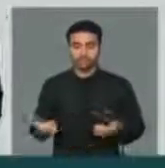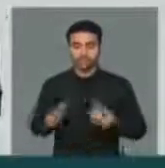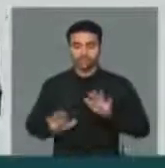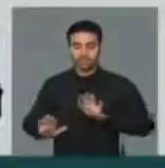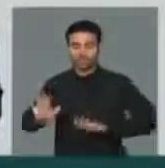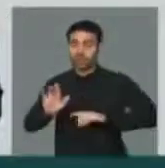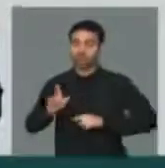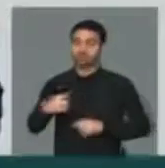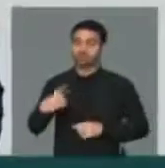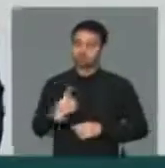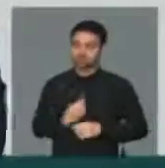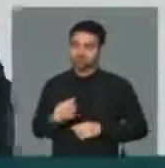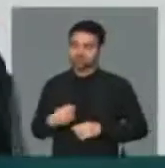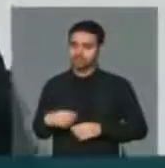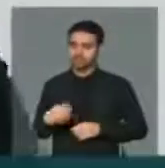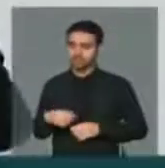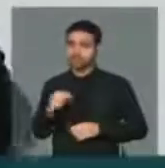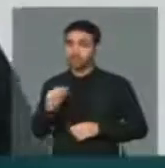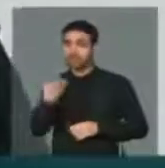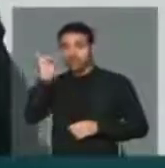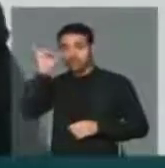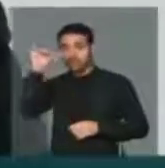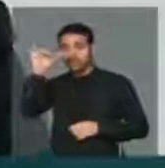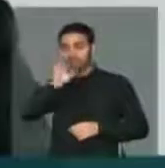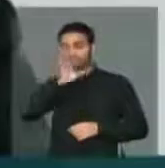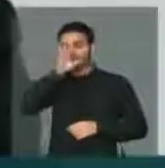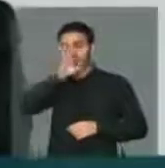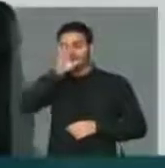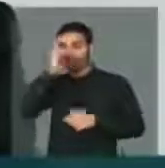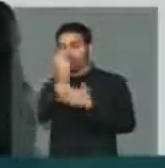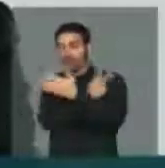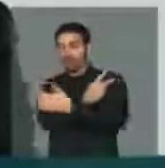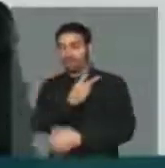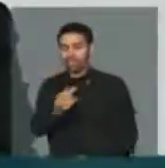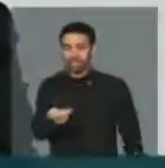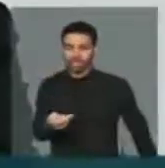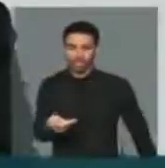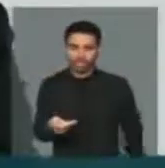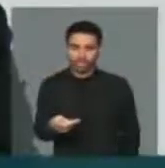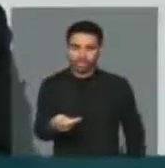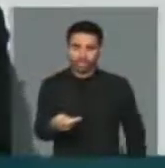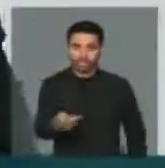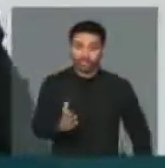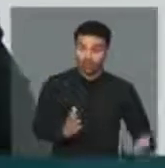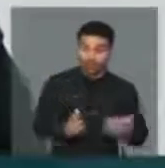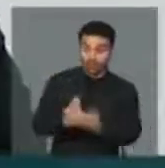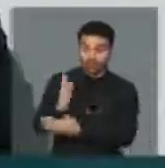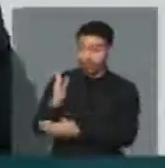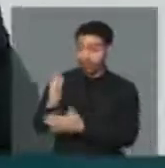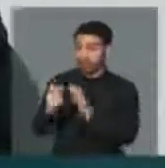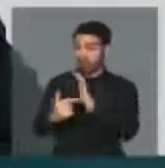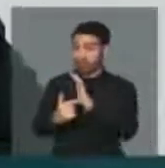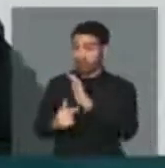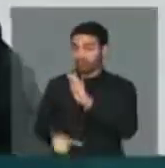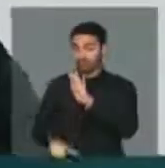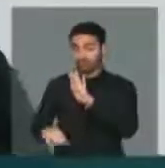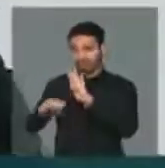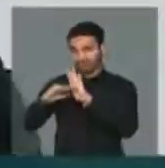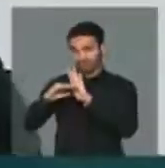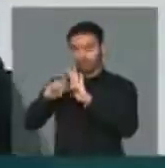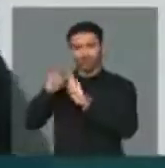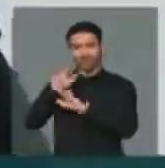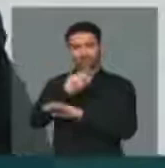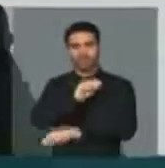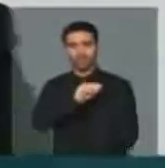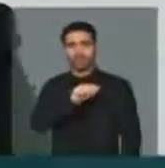gente tem que ter, para que a gente não incorra nesse erro da gente aprovar uma cláusula que, como disse o ministro Aires Brito,